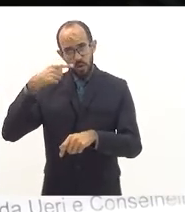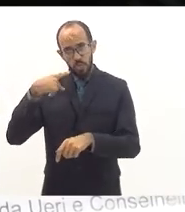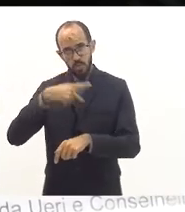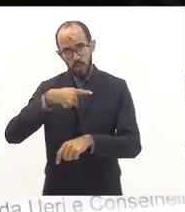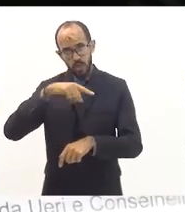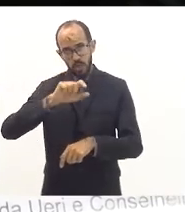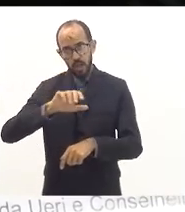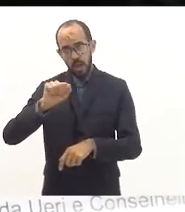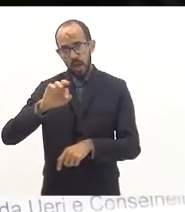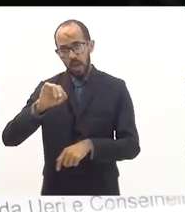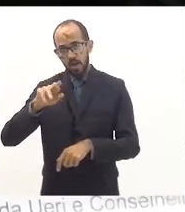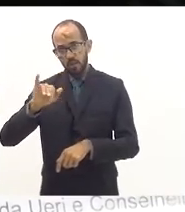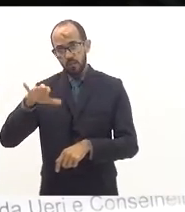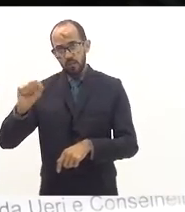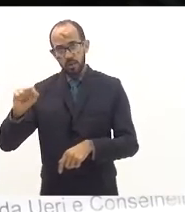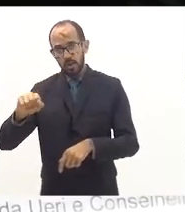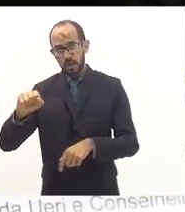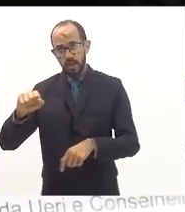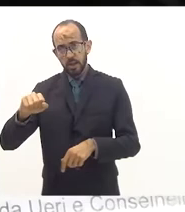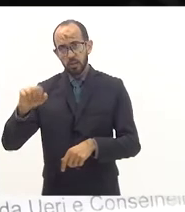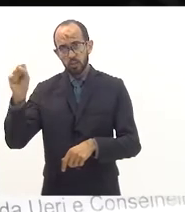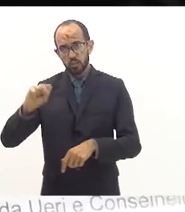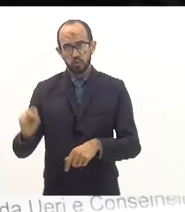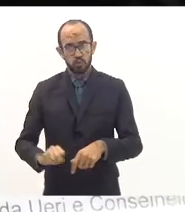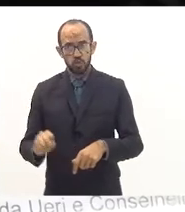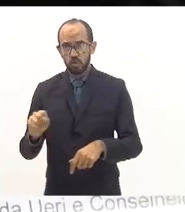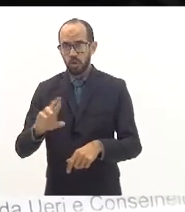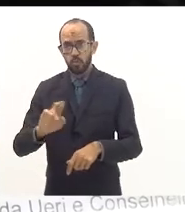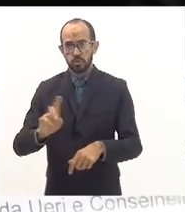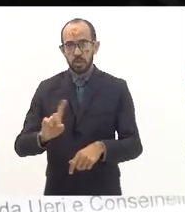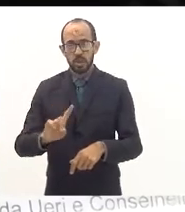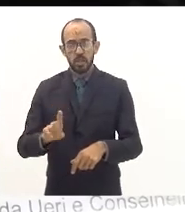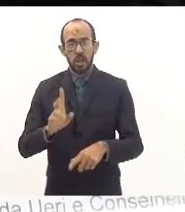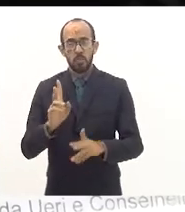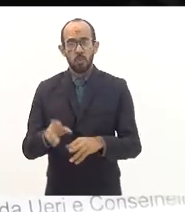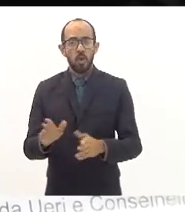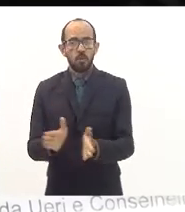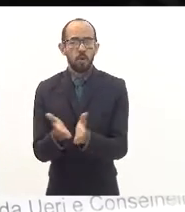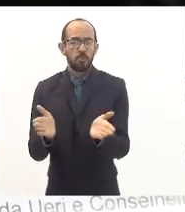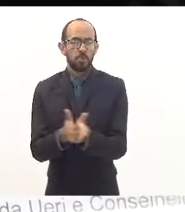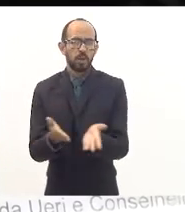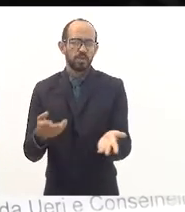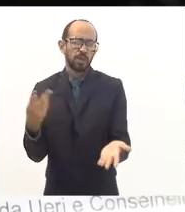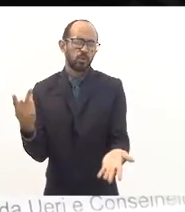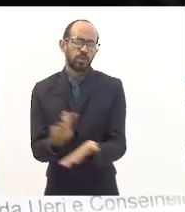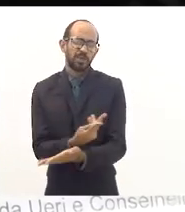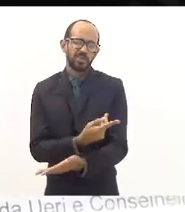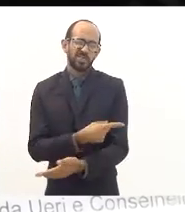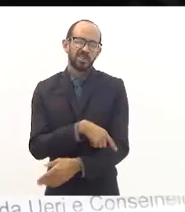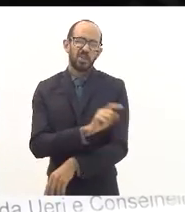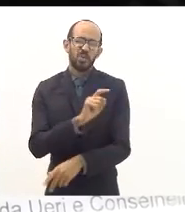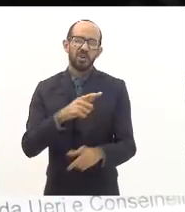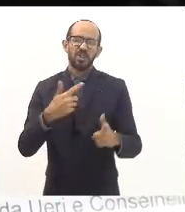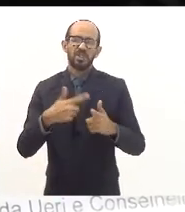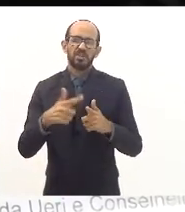África do Sul não seria aquela miséria que se constituiu no apartheid social e no apartheid racial.